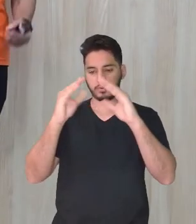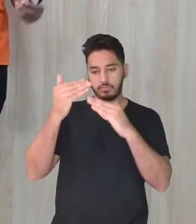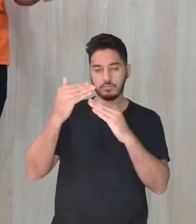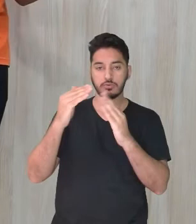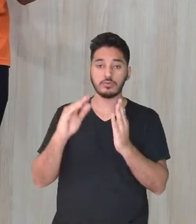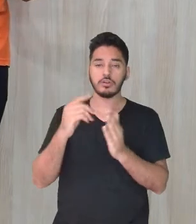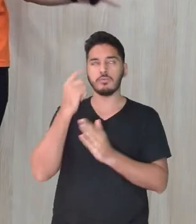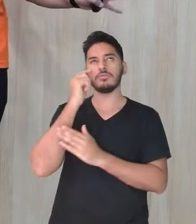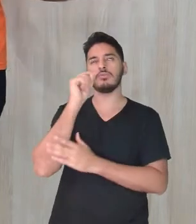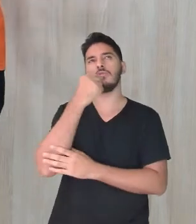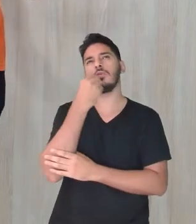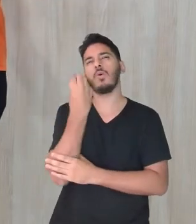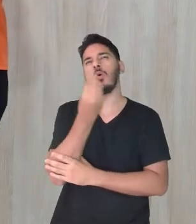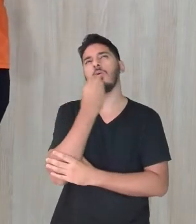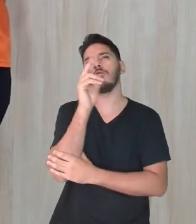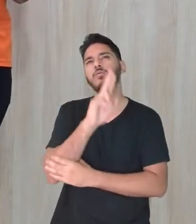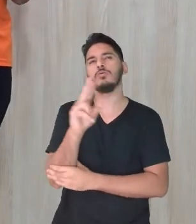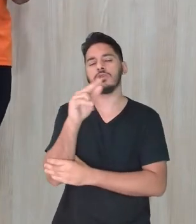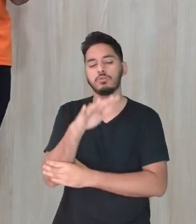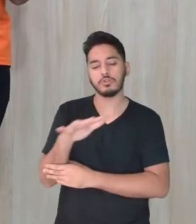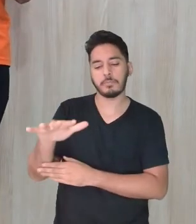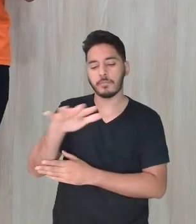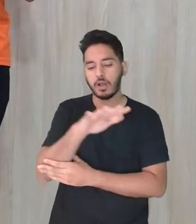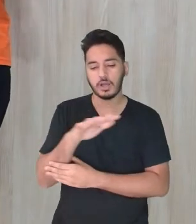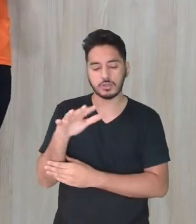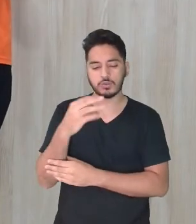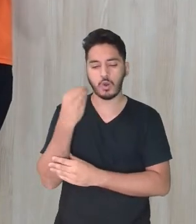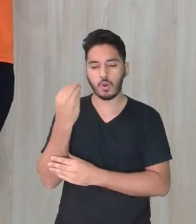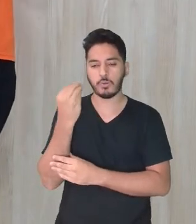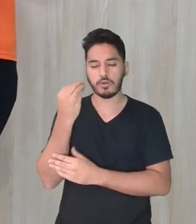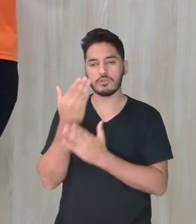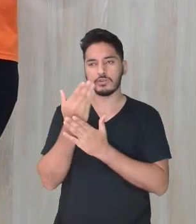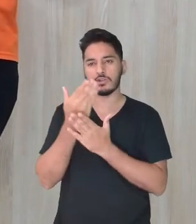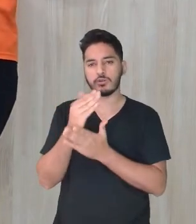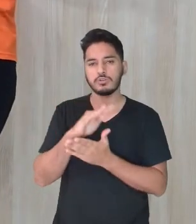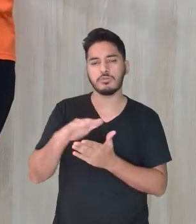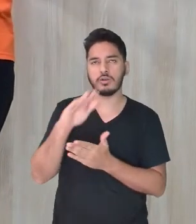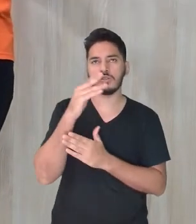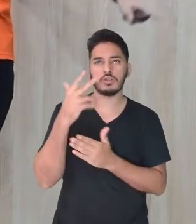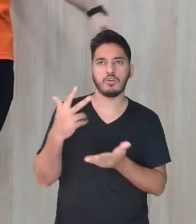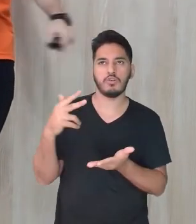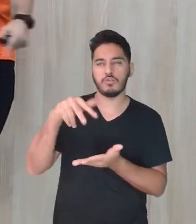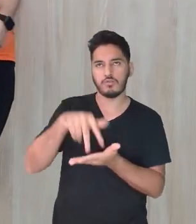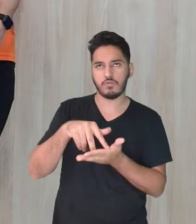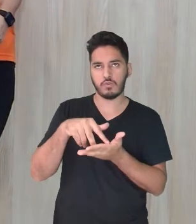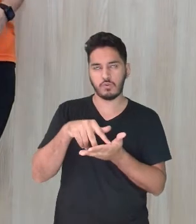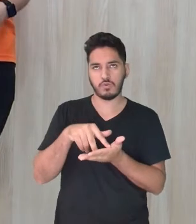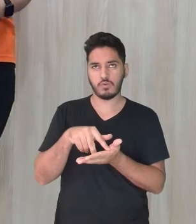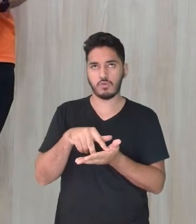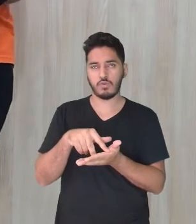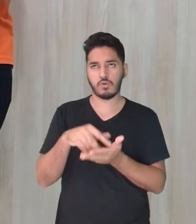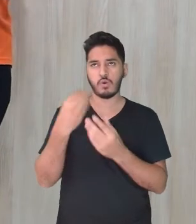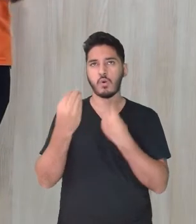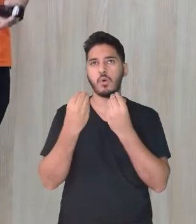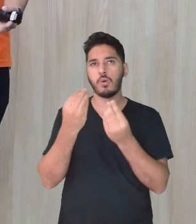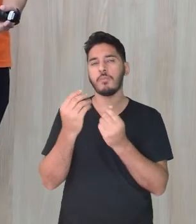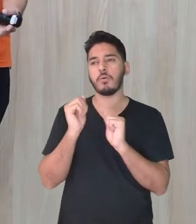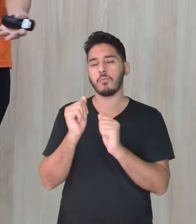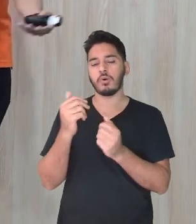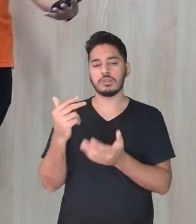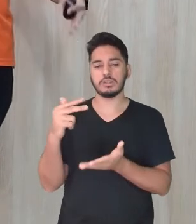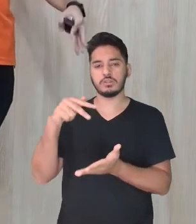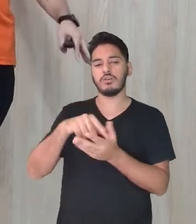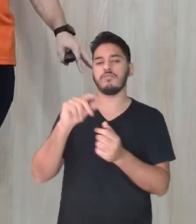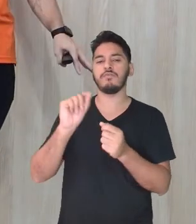ó, como é que eu utilizo o espaço, como é que eu estudo o espaço que eu vou ocupar, como é que eu posso ocupar esse